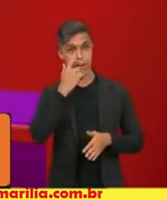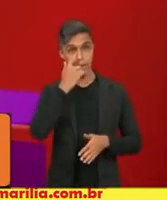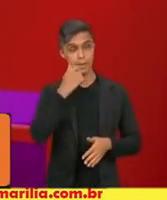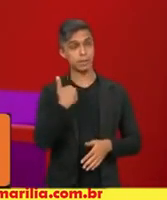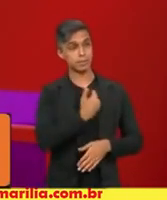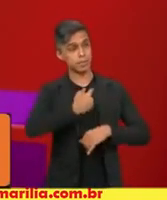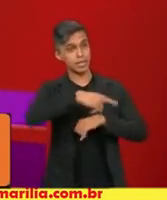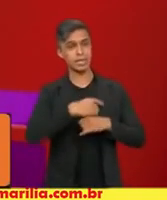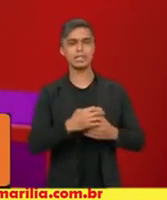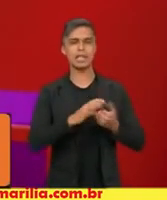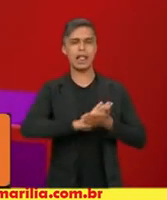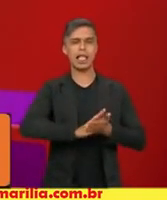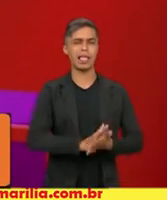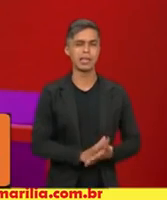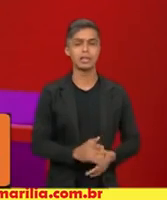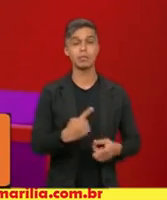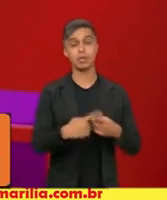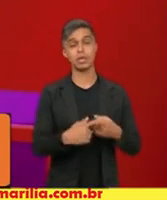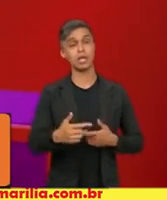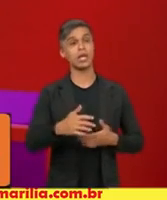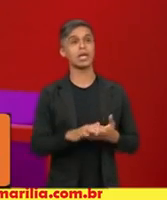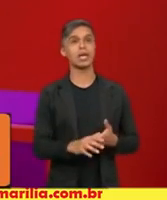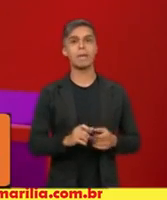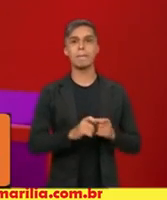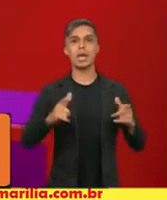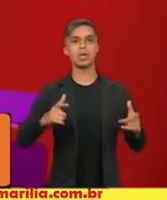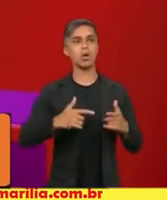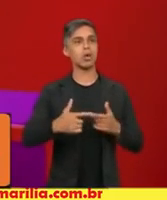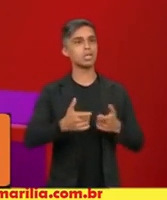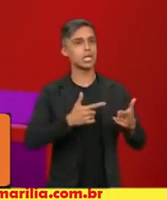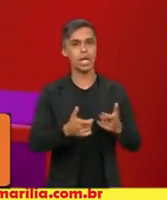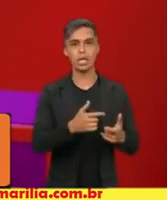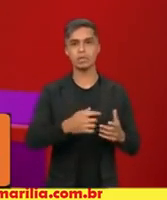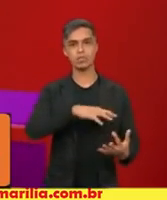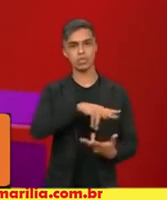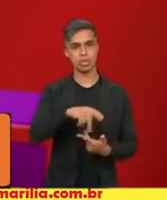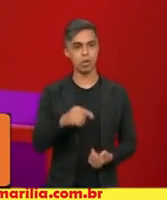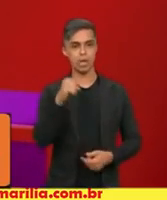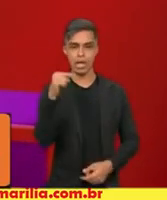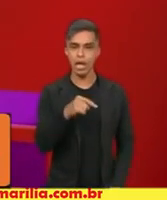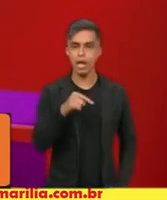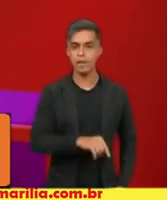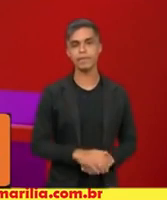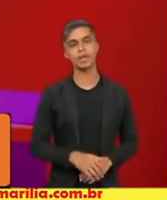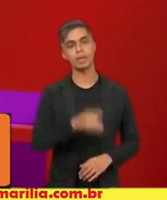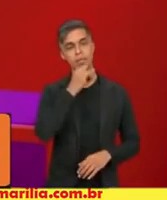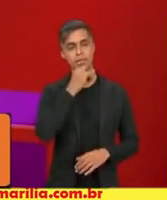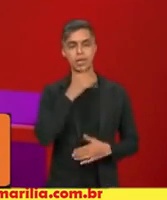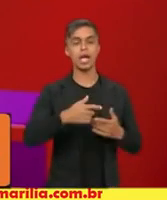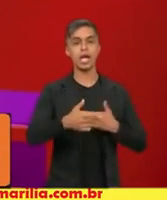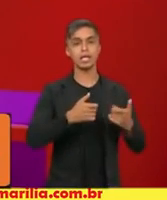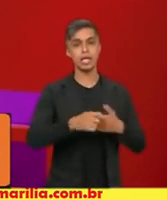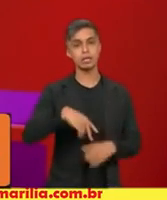que foi, inclusive, um dos maiores conflitos do mundo no século XIX. A gente perde isso de vista algumas vezes, mas a Guerra do Paraguai, ou Guerra da